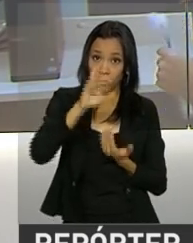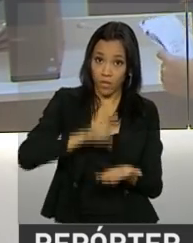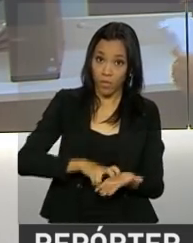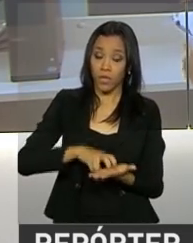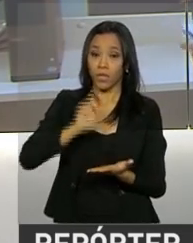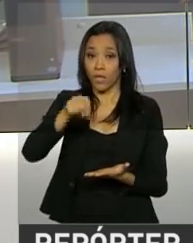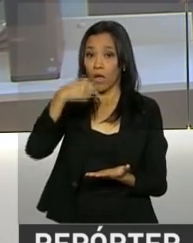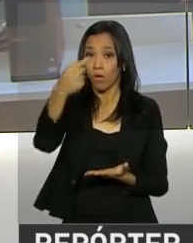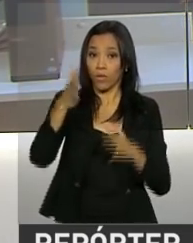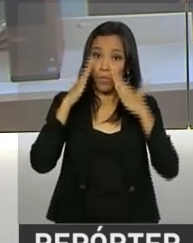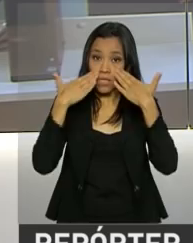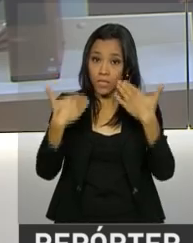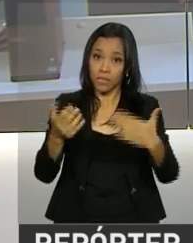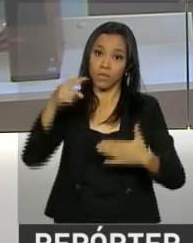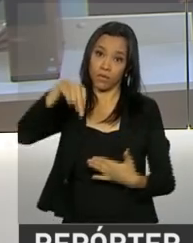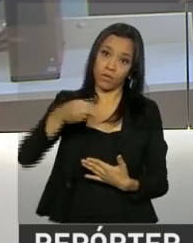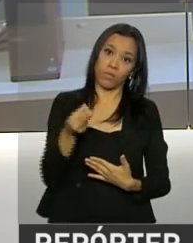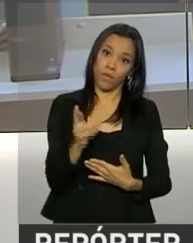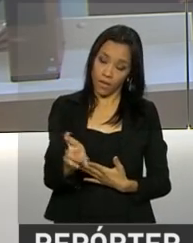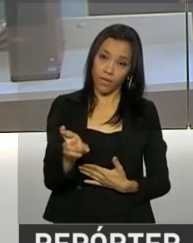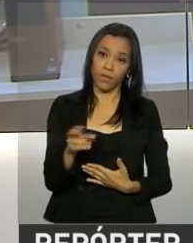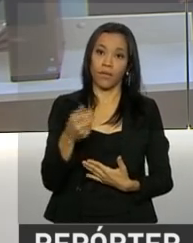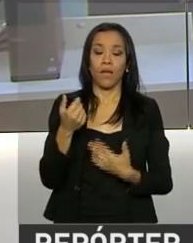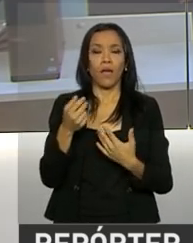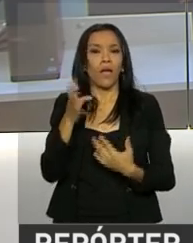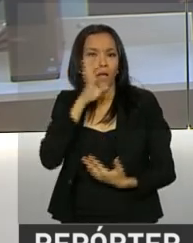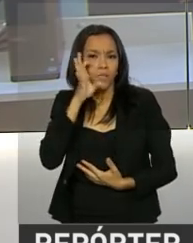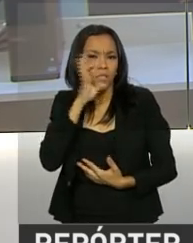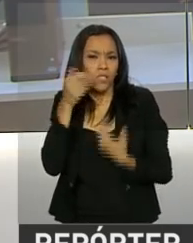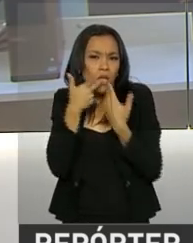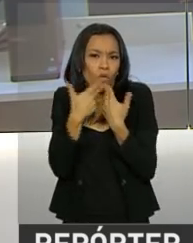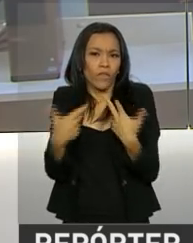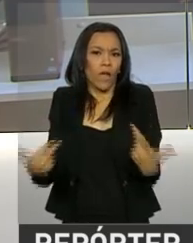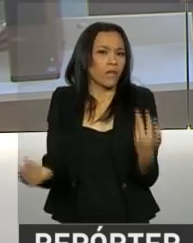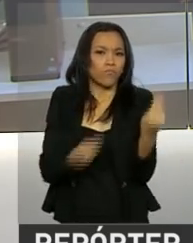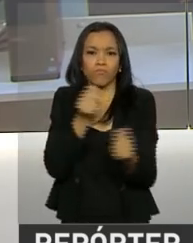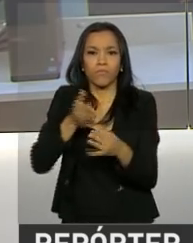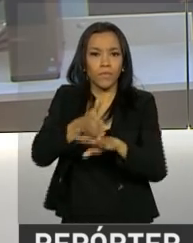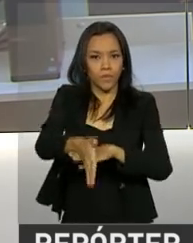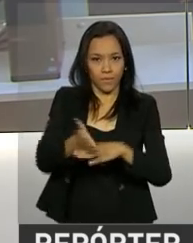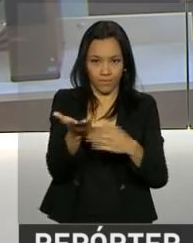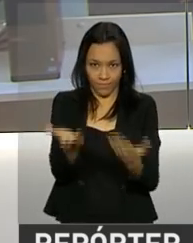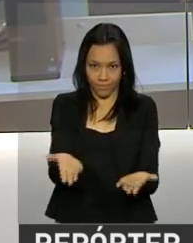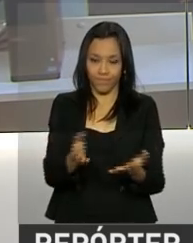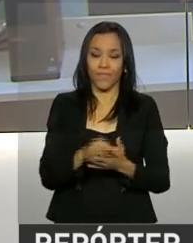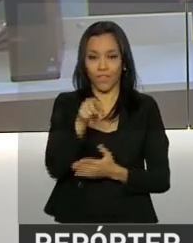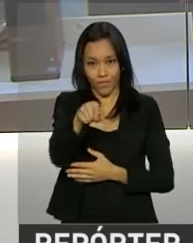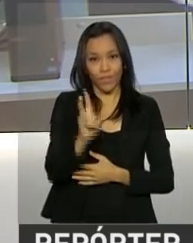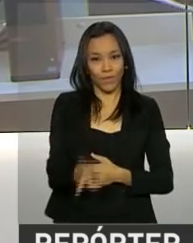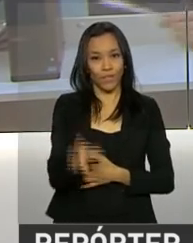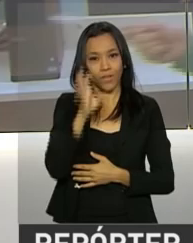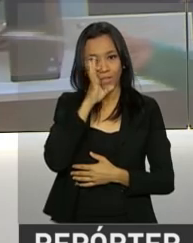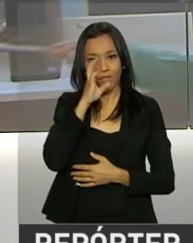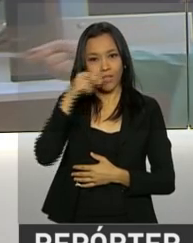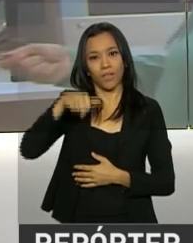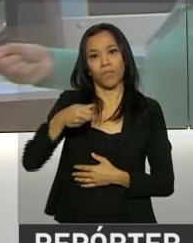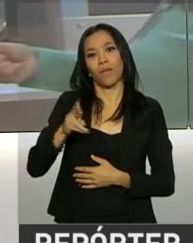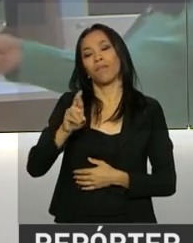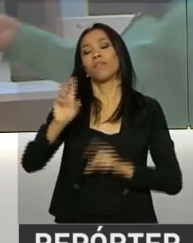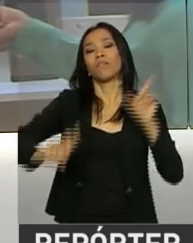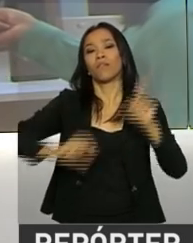na próxima edição do Repórter NBR. Acompanhe também as novidades em nossas redes sociais. E você continue com a gente aqui